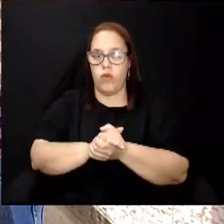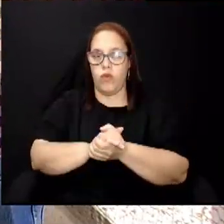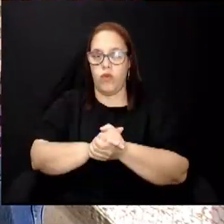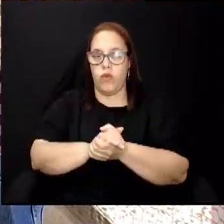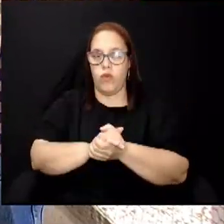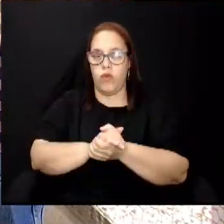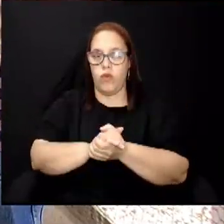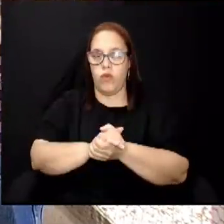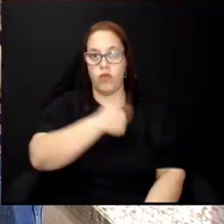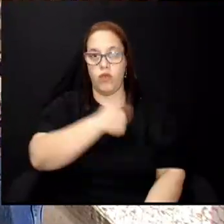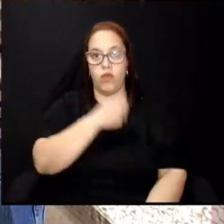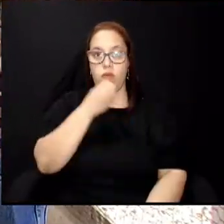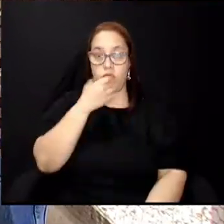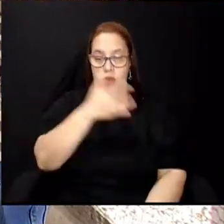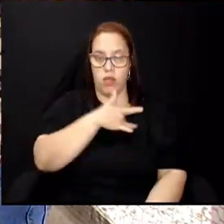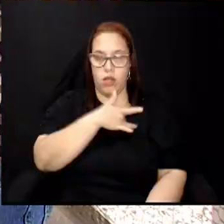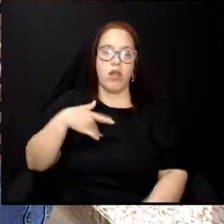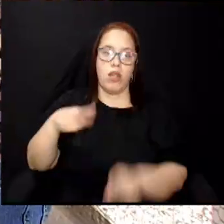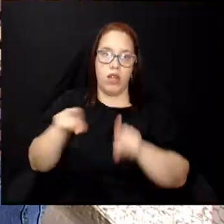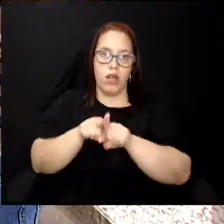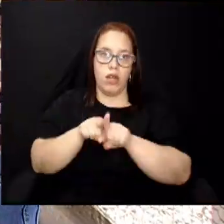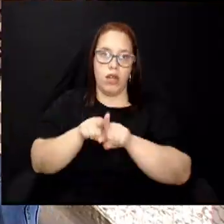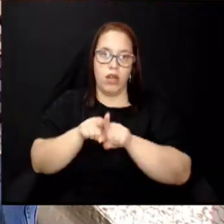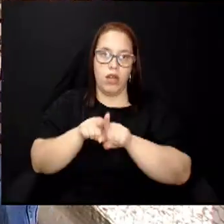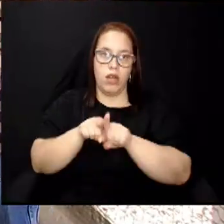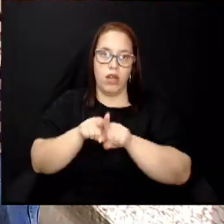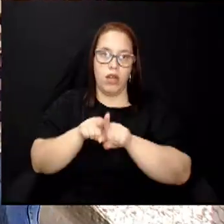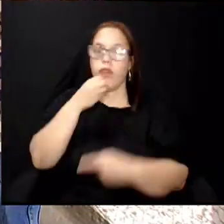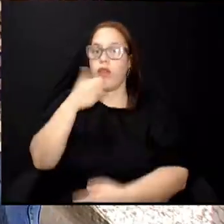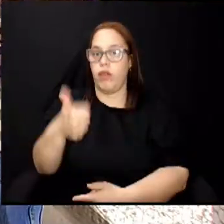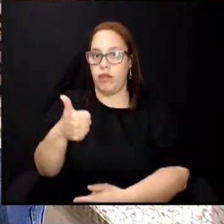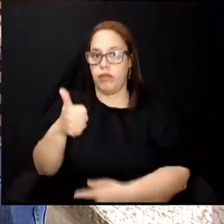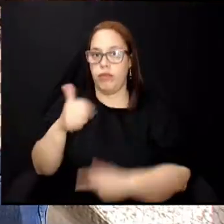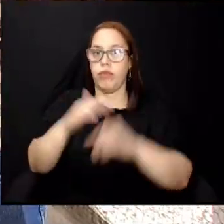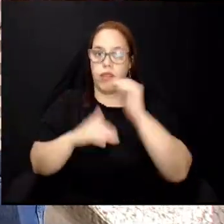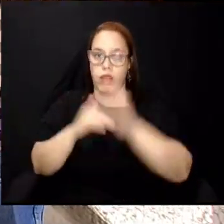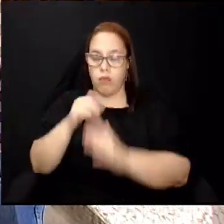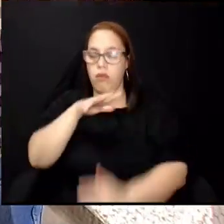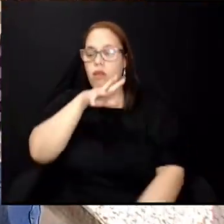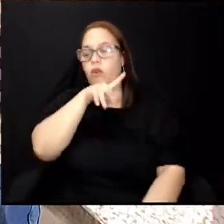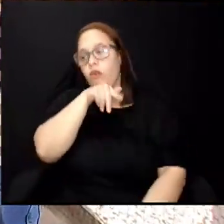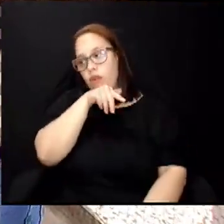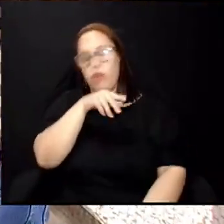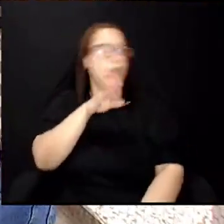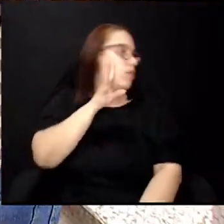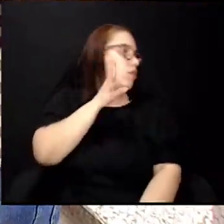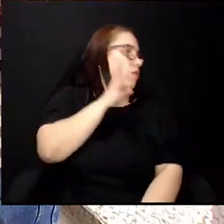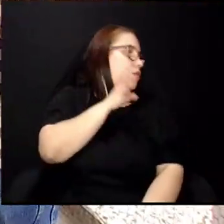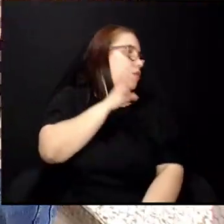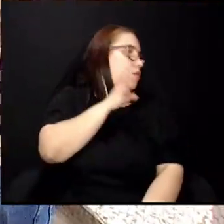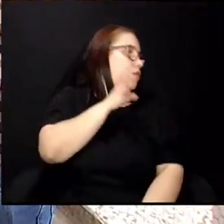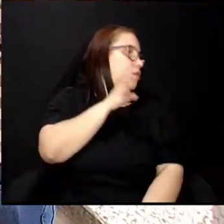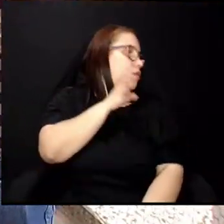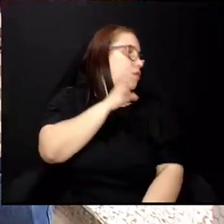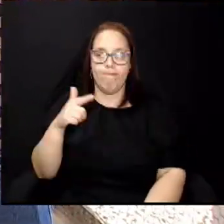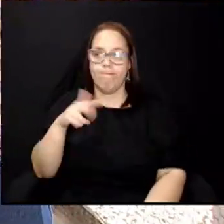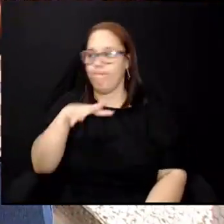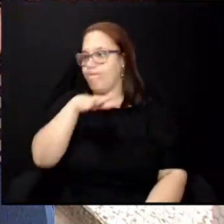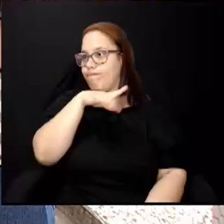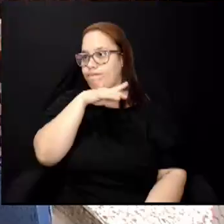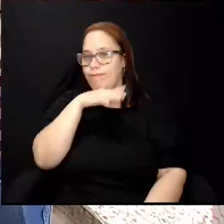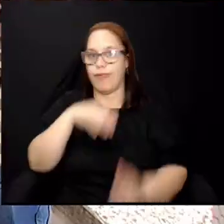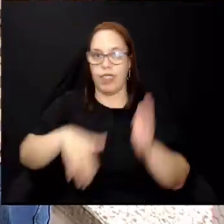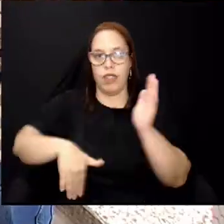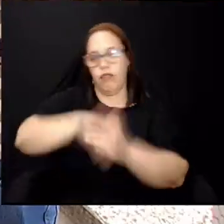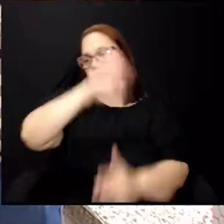também. Porque se a gente está bem, a gente vai tratar bem o animal. Que legal. O operador que não está bem, ele vai chutar o animal, ele vai